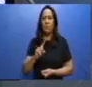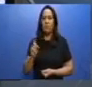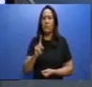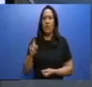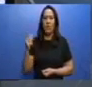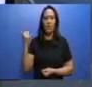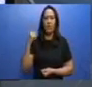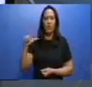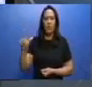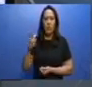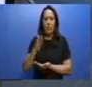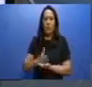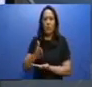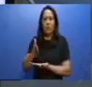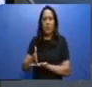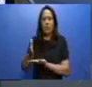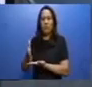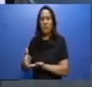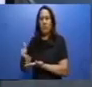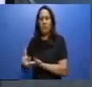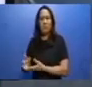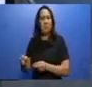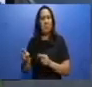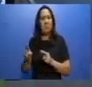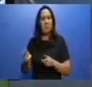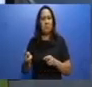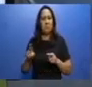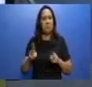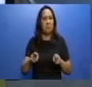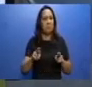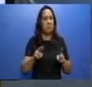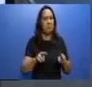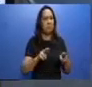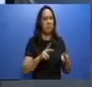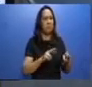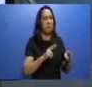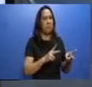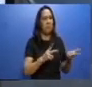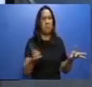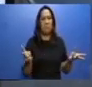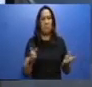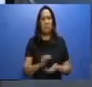numa sequência. A pessoa foi pintando, mas ela não estabeleceu uma